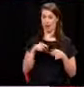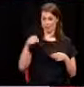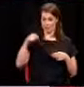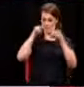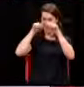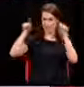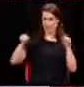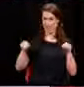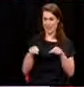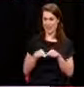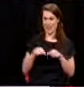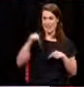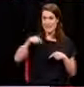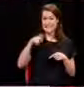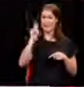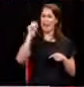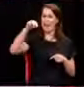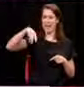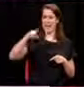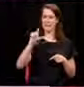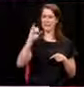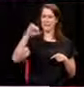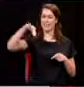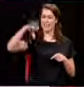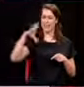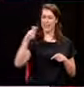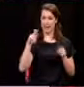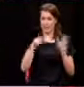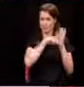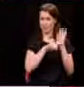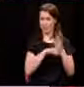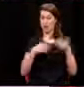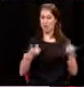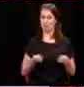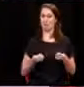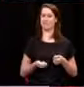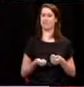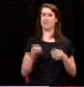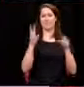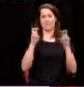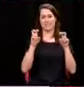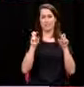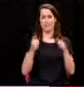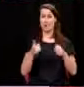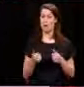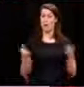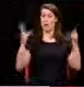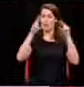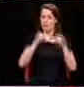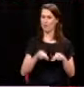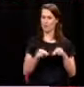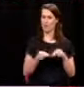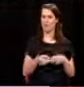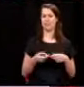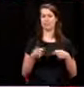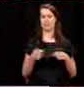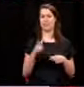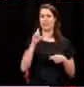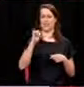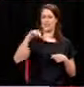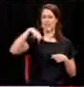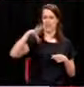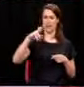ecrã, ao em linha. E vamos precisamente abordar as boas novas verificadas nesta área. A linha Benfica, que permite aos adeptos aceder a